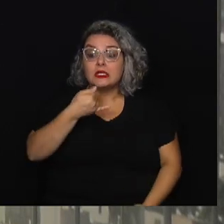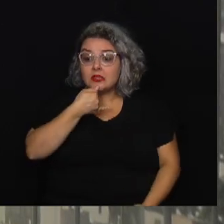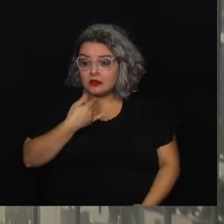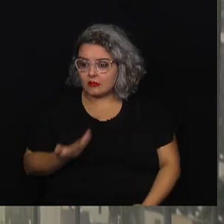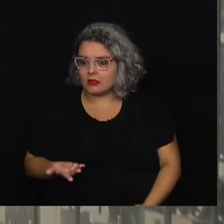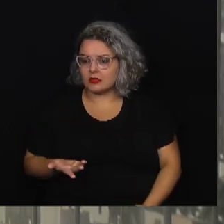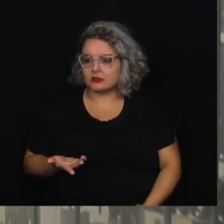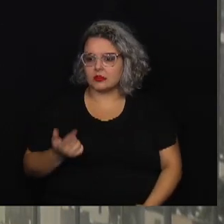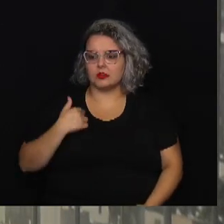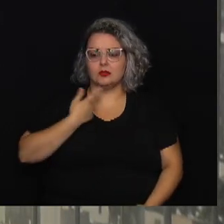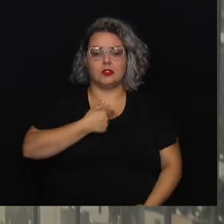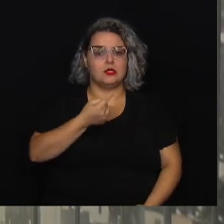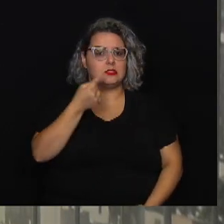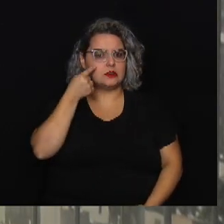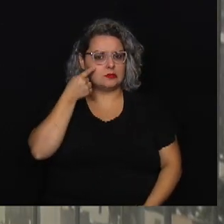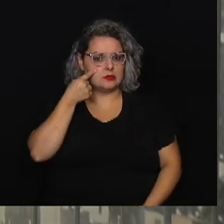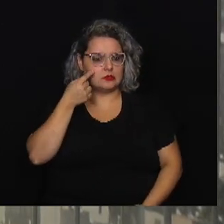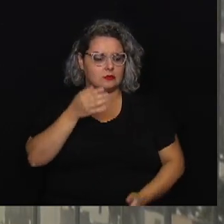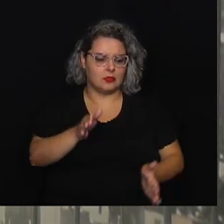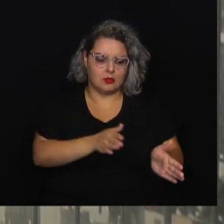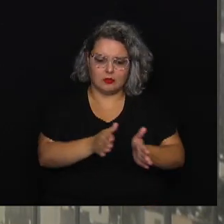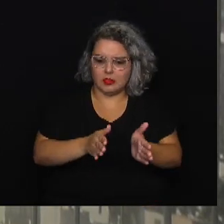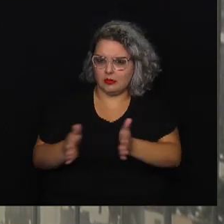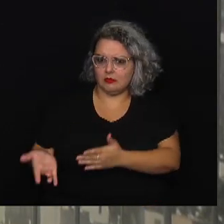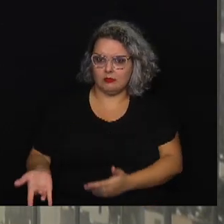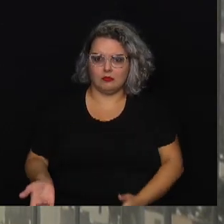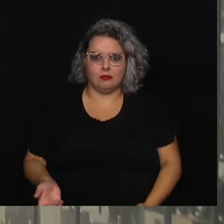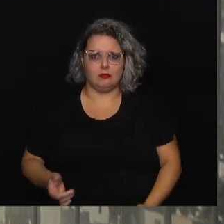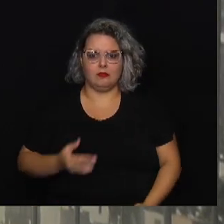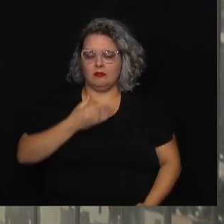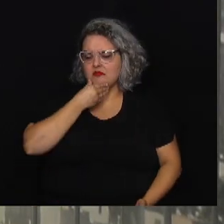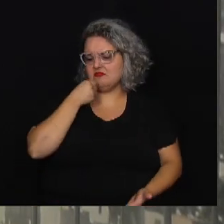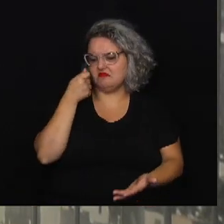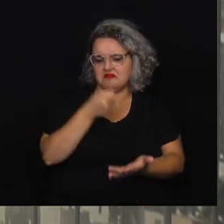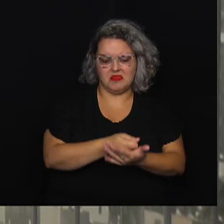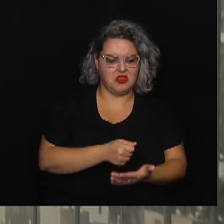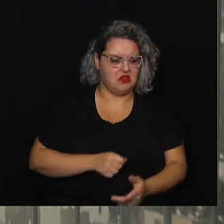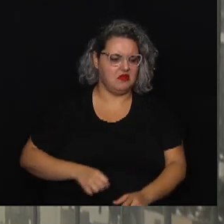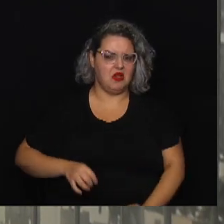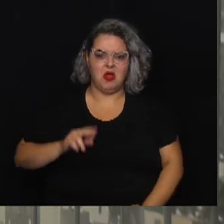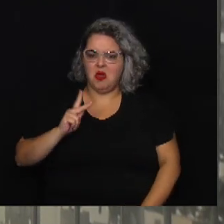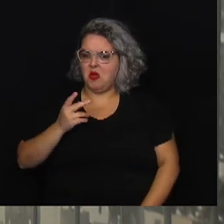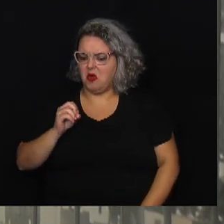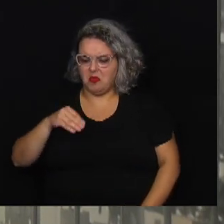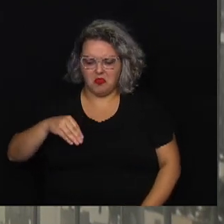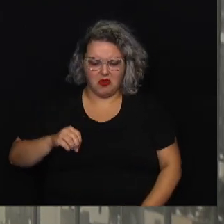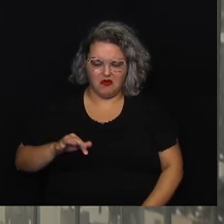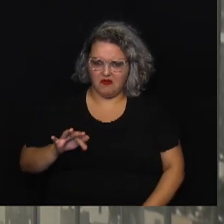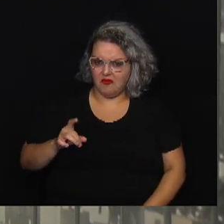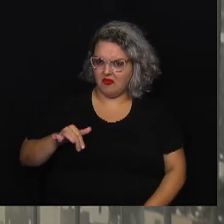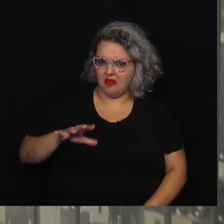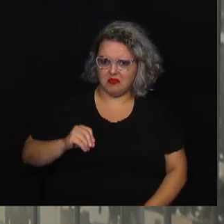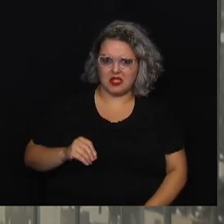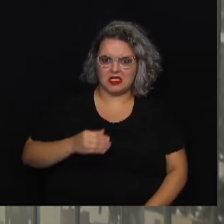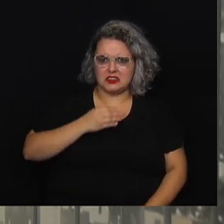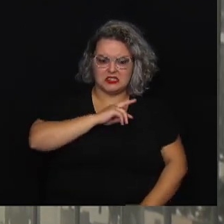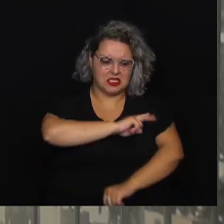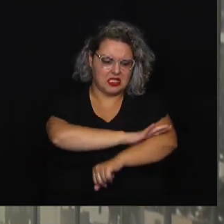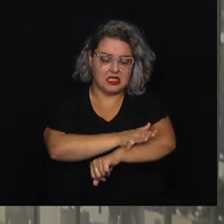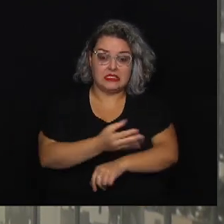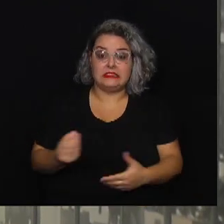nós assistimos aí cenas de expressões machistas, homofóbicas, racistas no ambiente